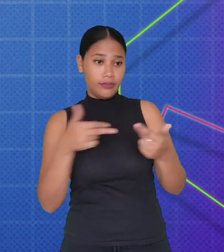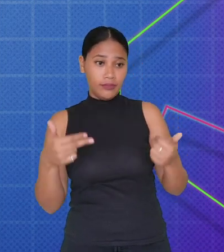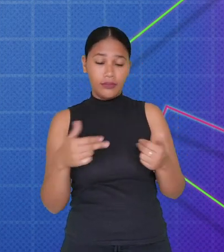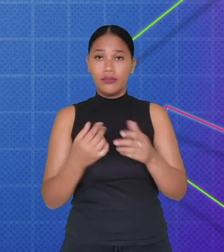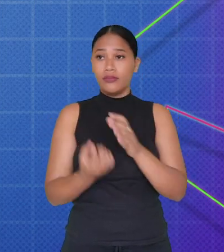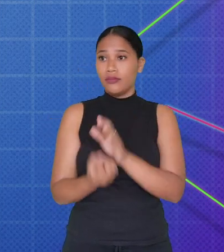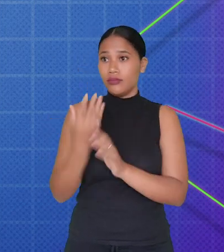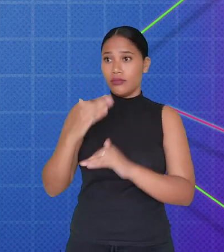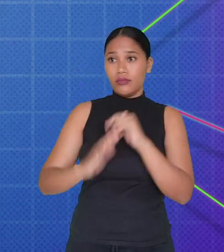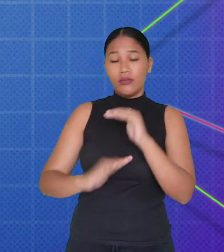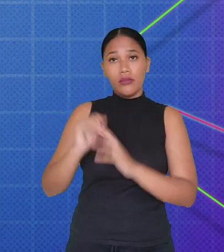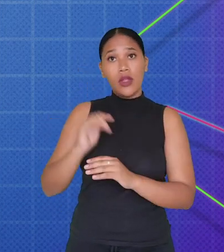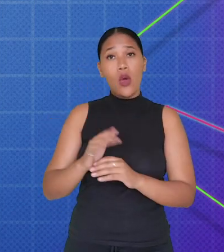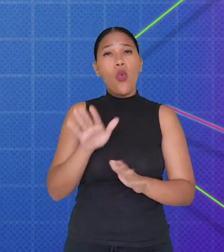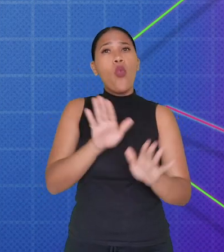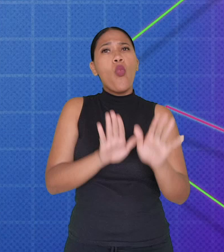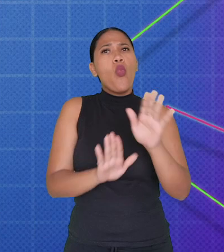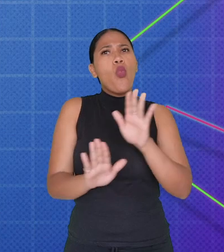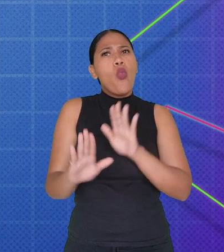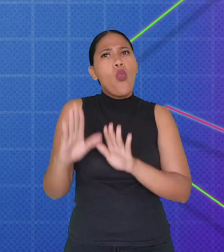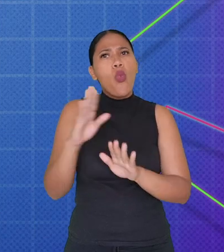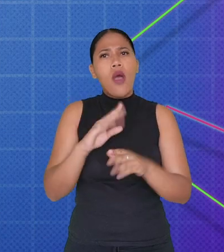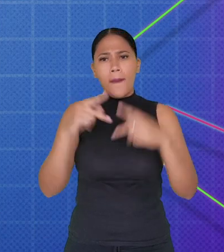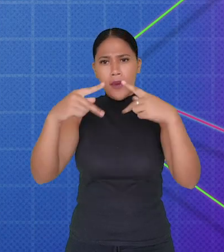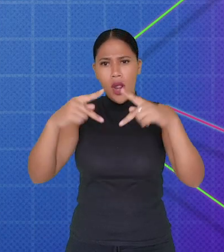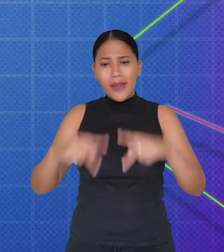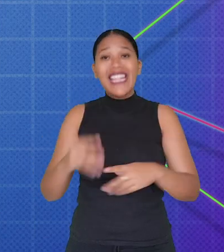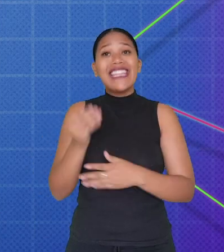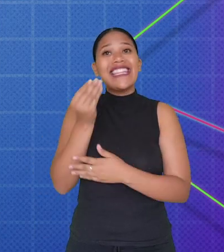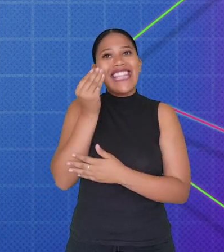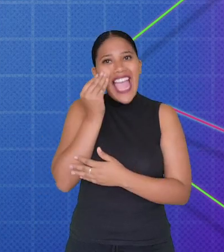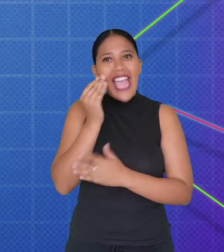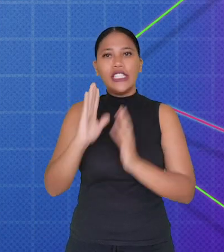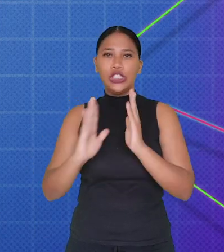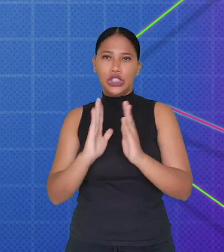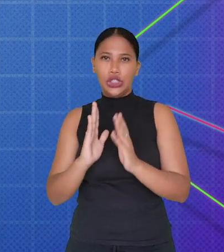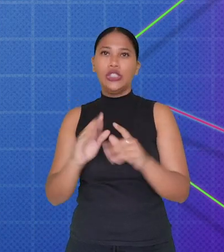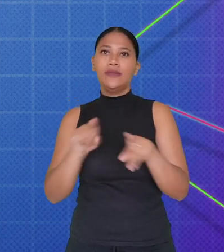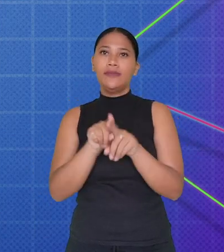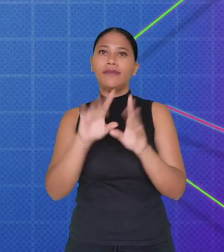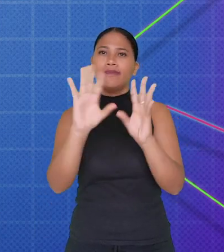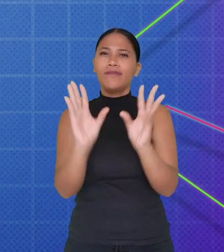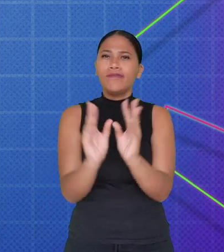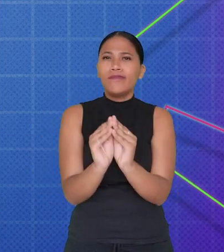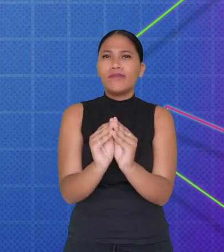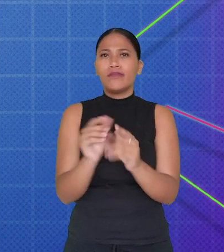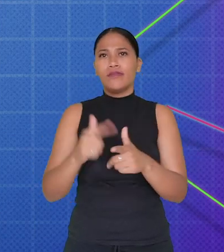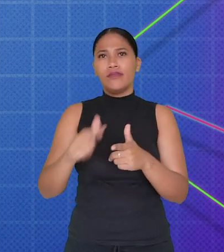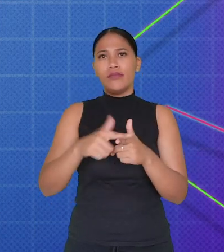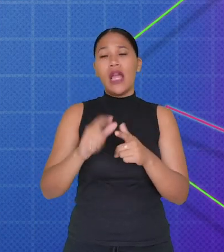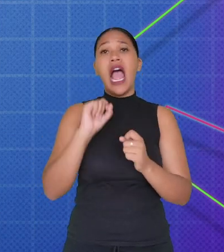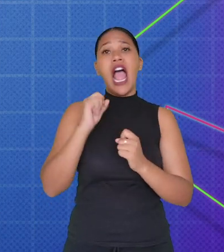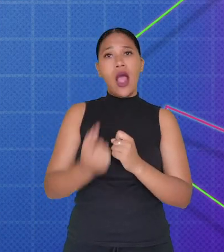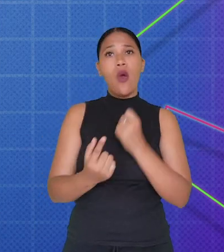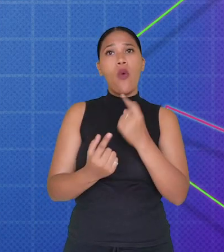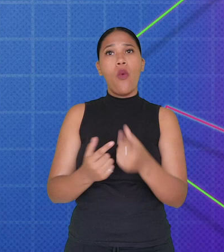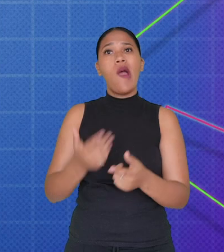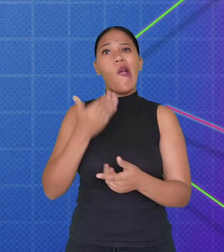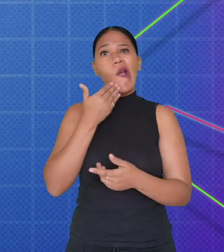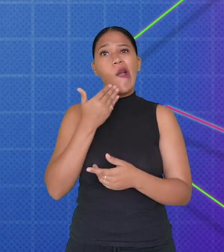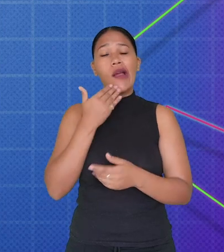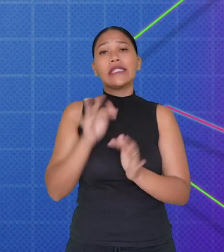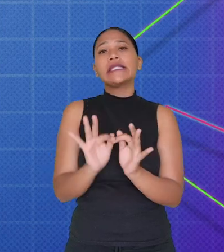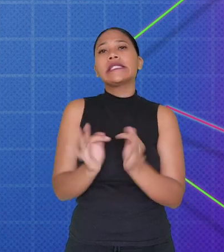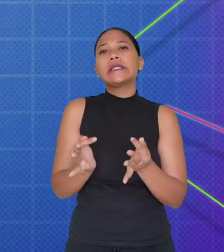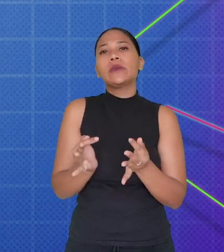desenvolvedores sejam cuidadosos durante o processo de programação e testes do jogo a fim de Minimizar esses problemas alguns erros